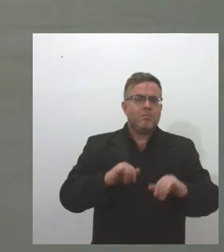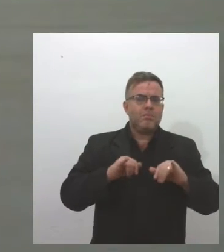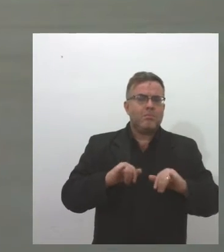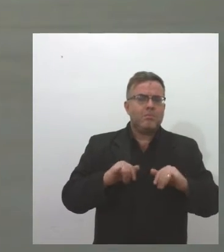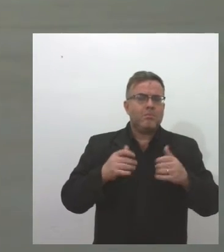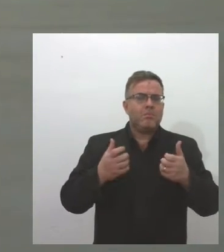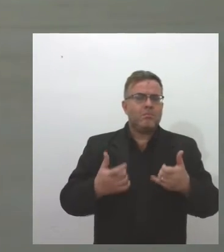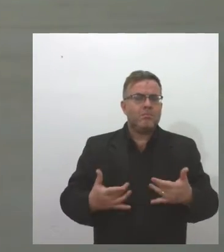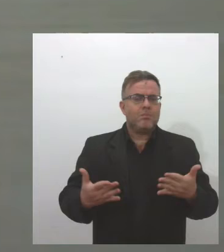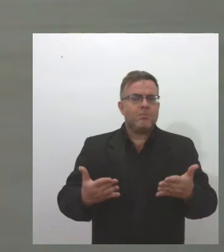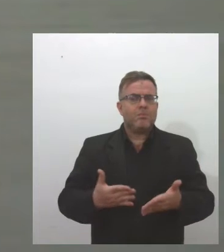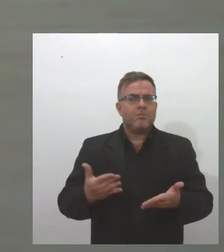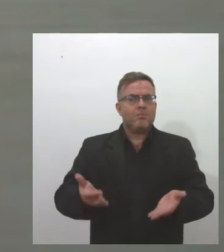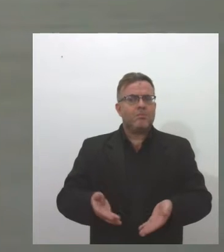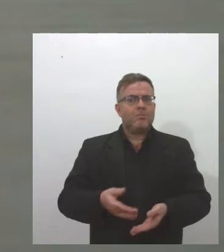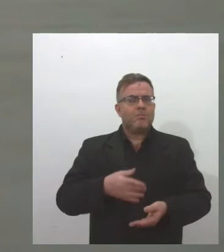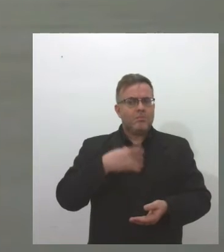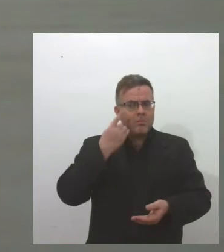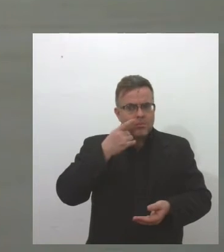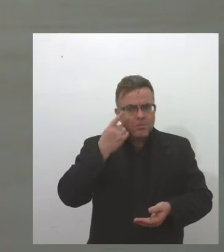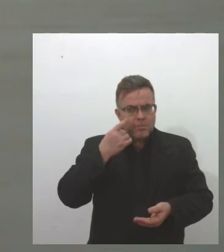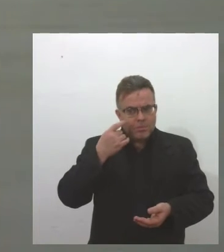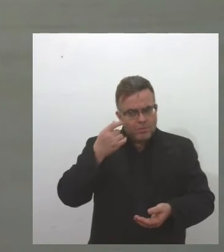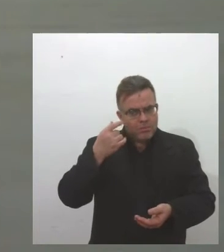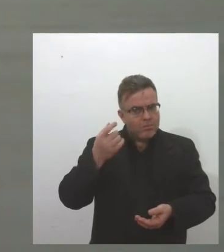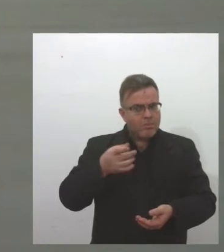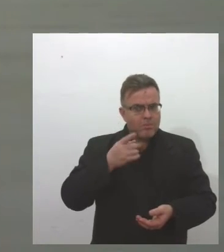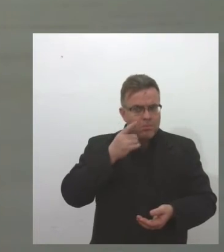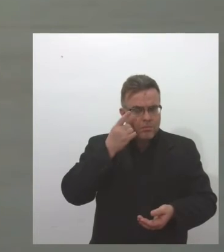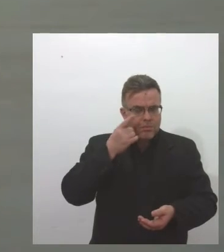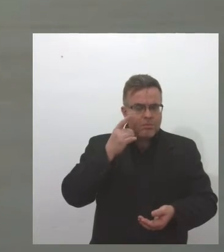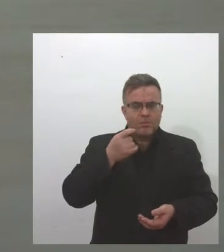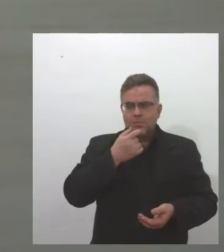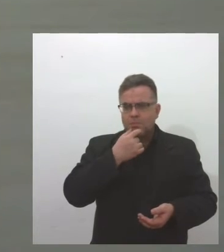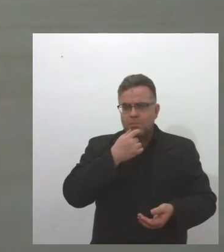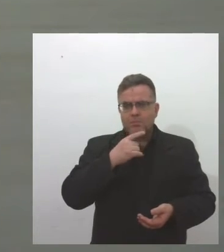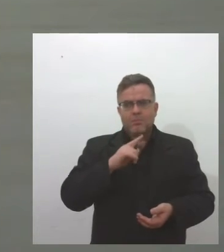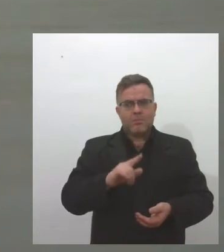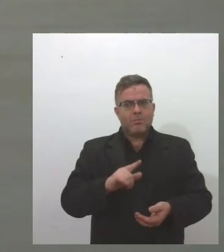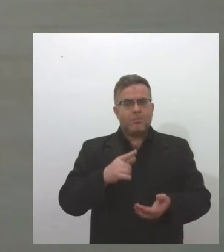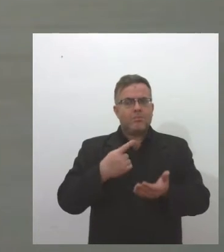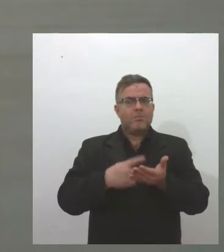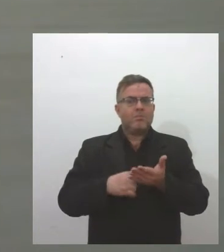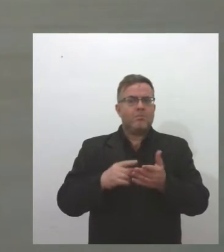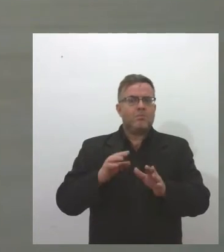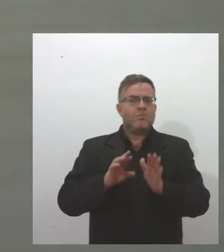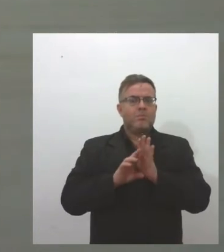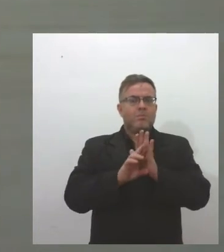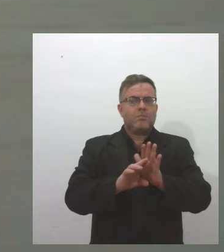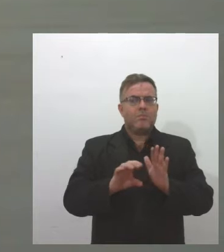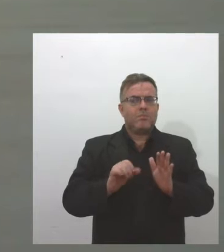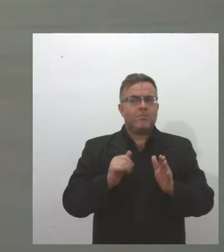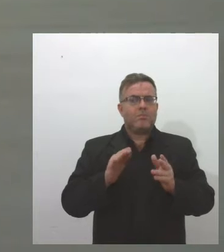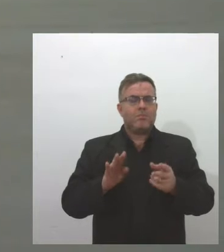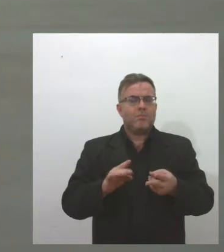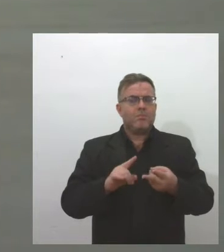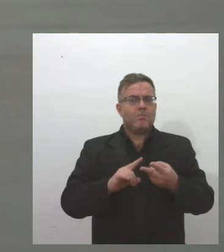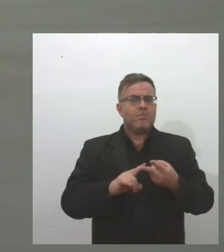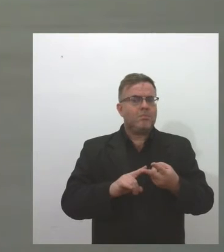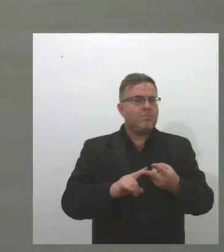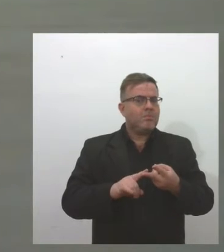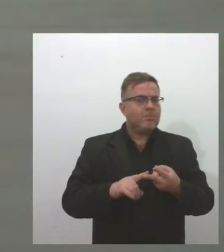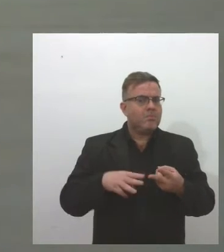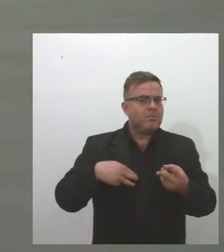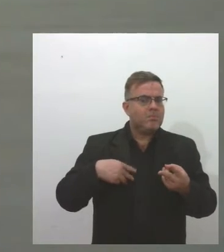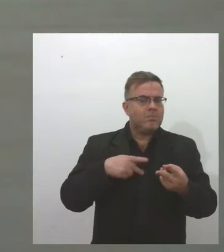o deputado Luciano Bis, recebeu ontem uma comissão de representantes da OAB e do Ministério Público Federal para discutir o combate